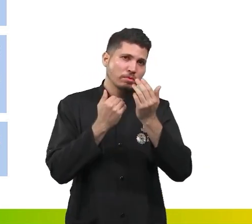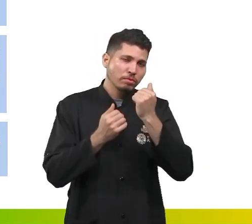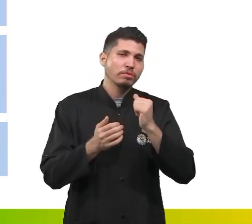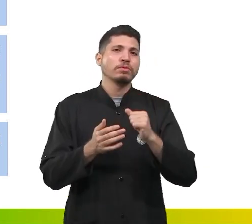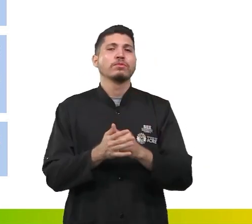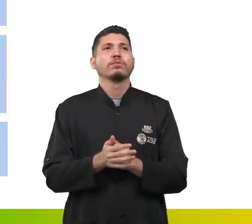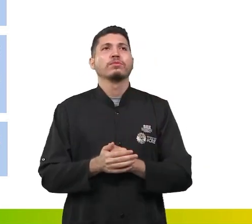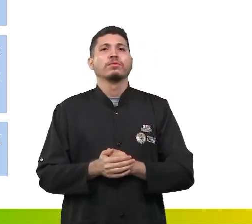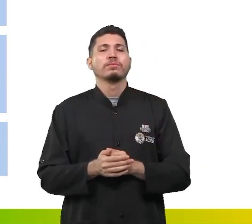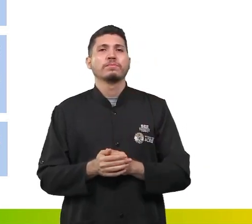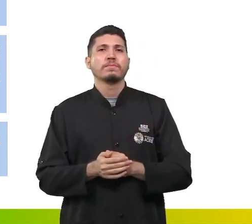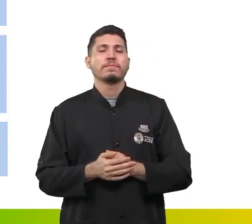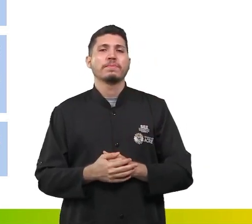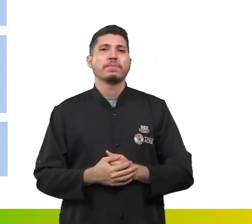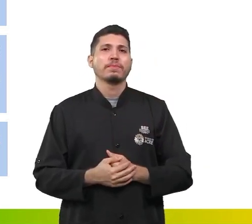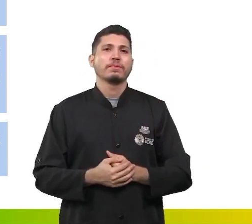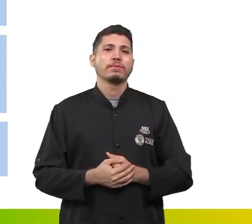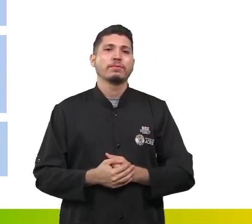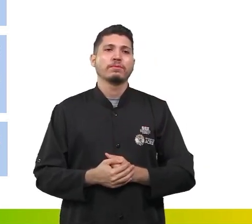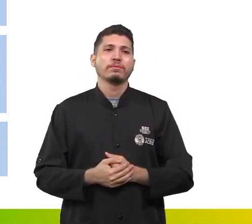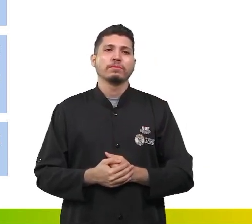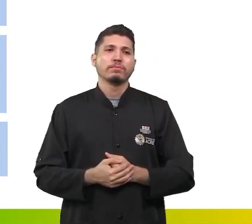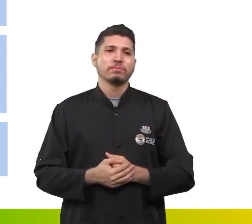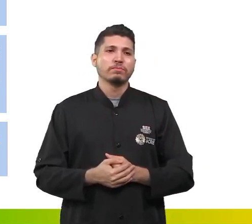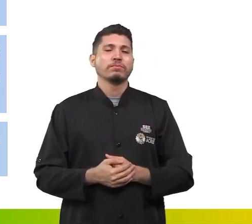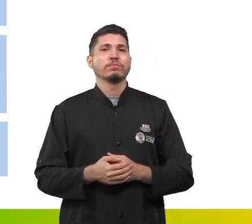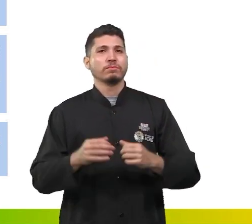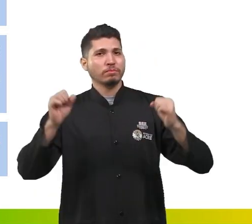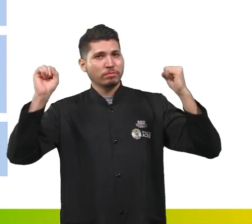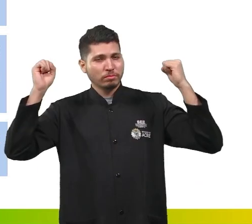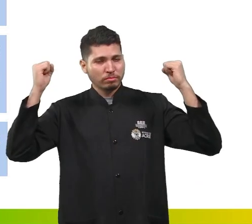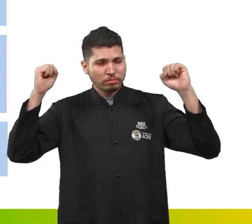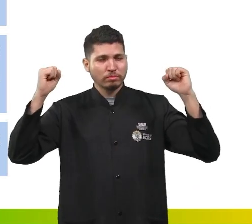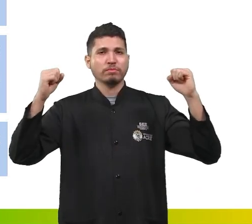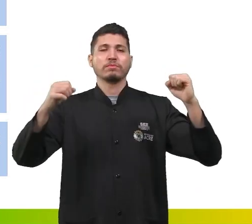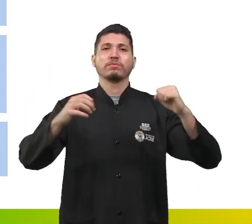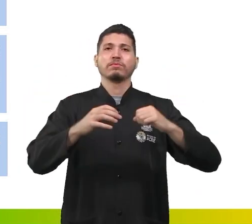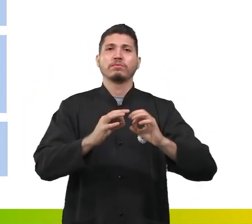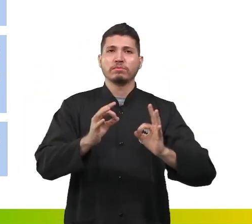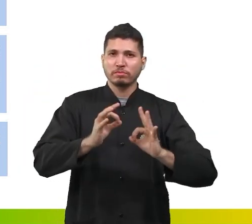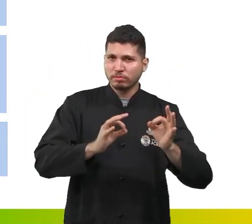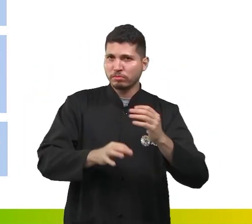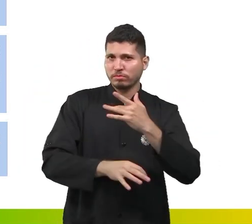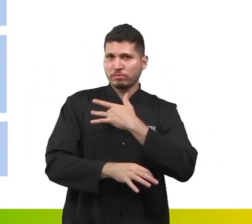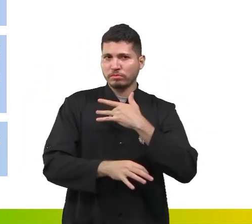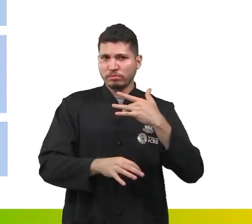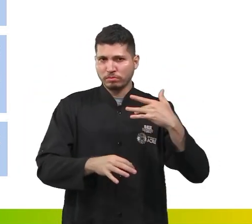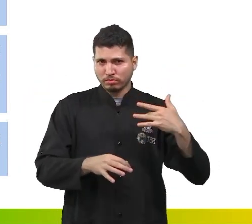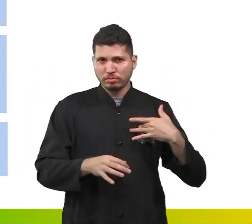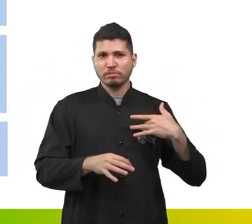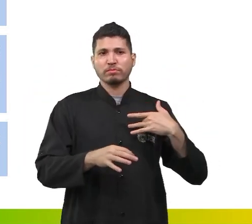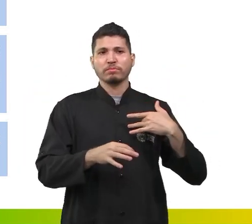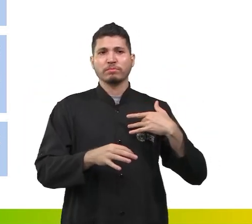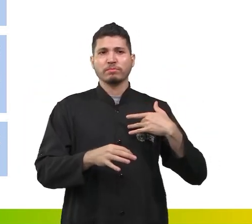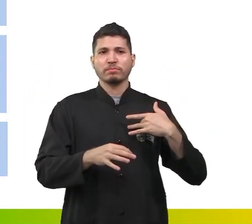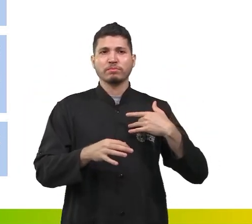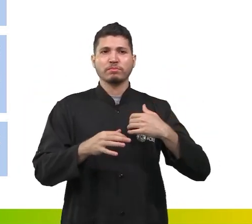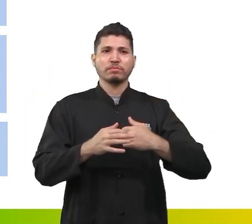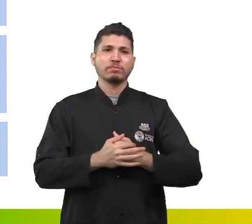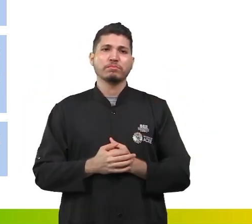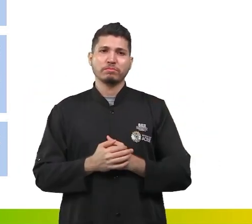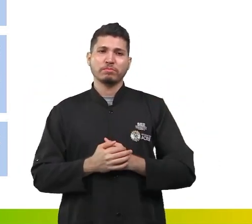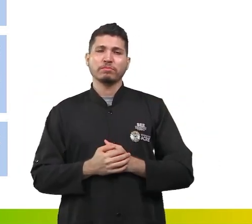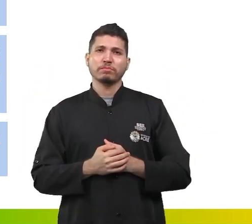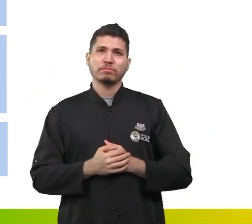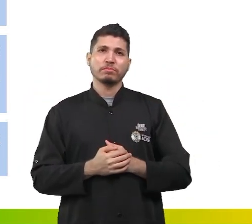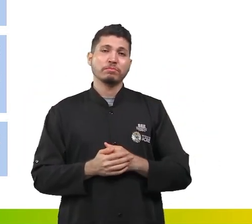também os necessários, são academia, plano de saúde, mensalidade da escola dos filhos e